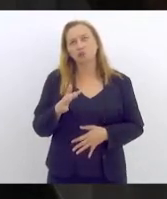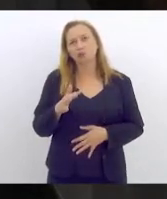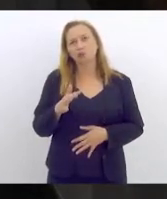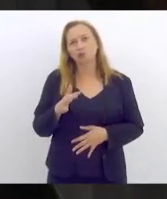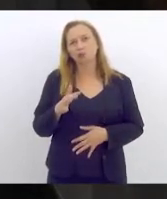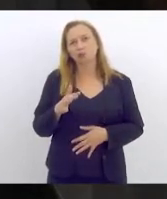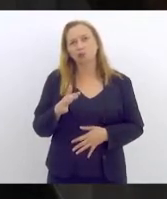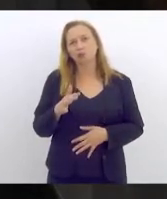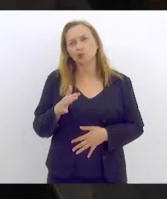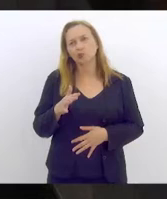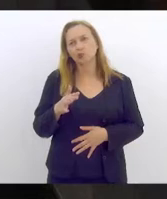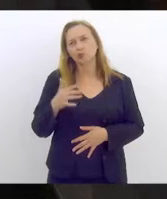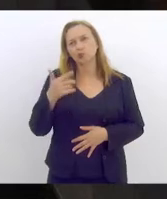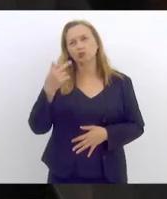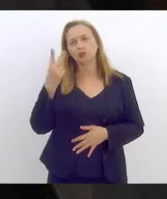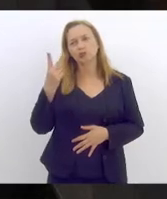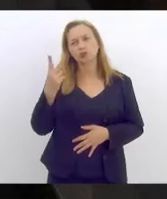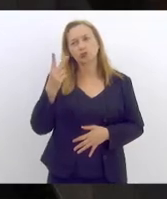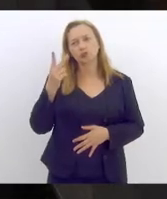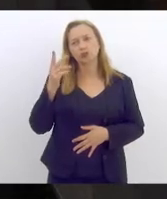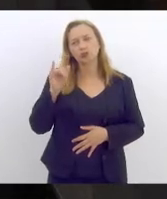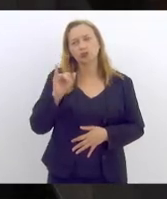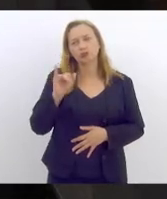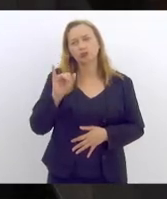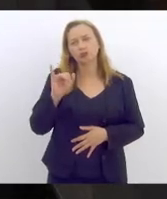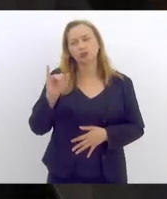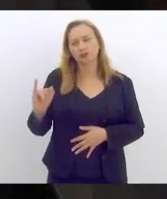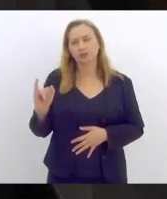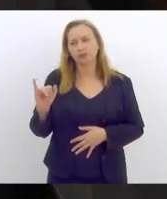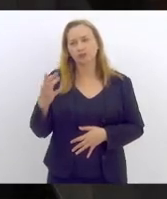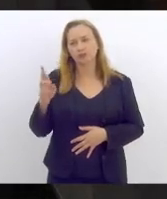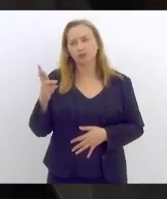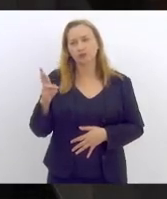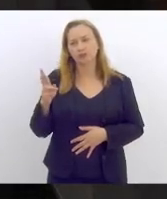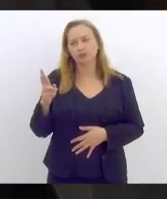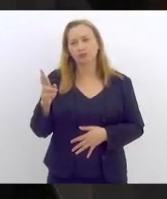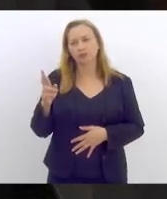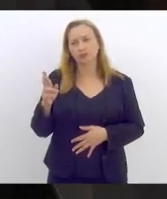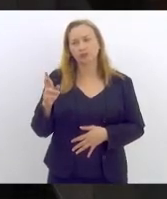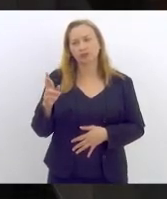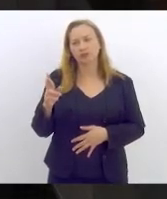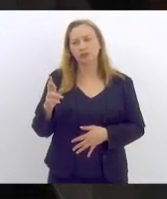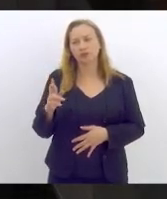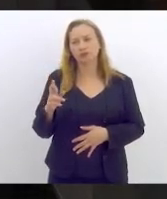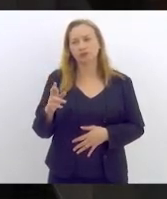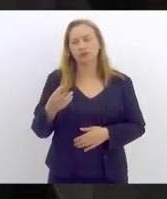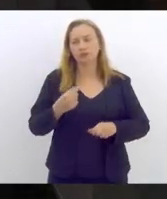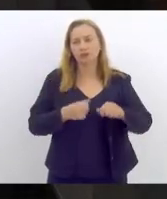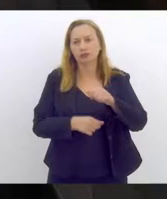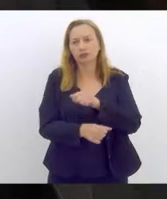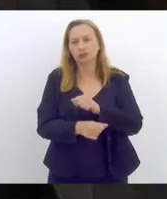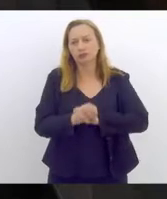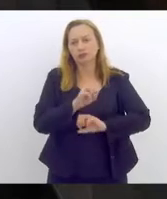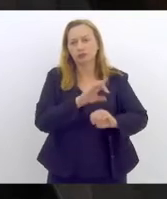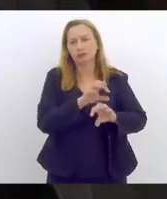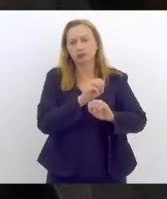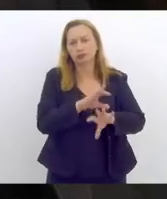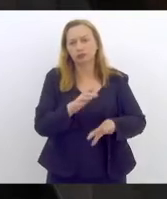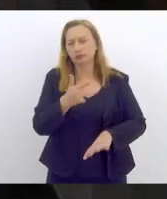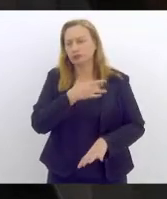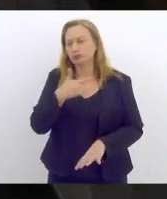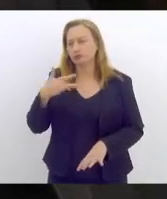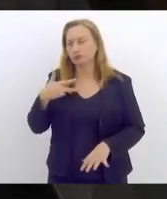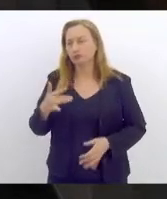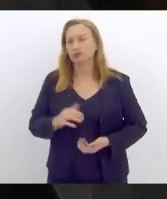uns 2 bilhões de reais porque é ICMS é imposto de investimento em educação e